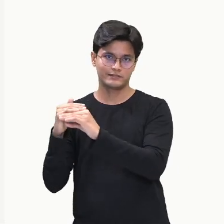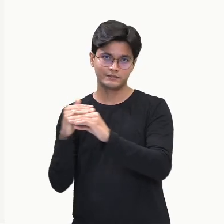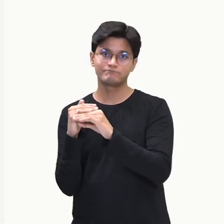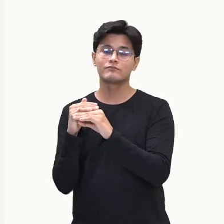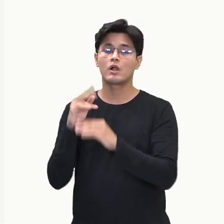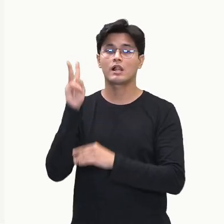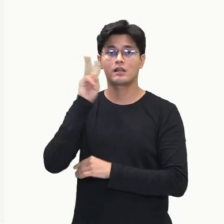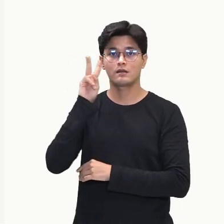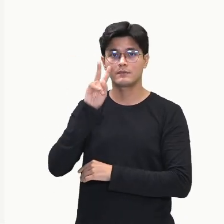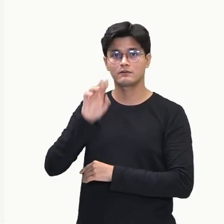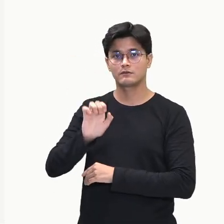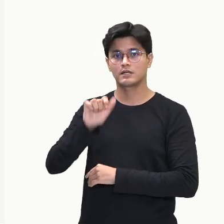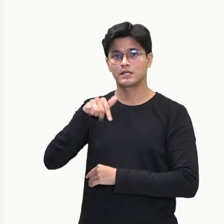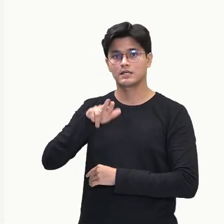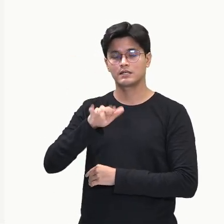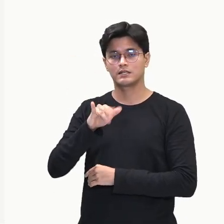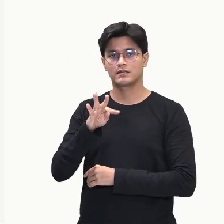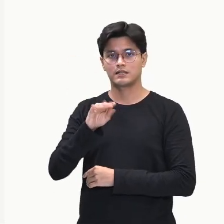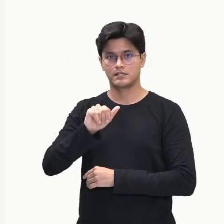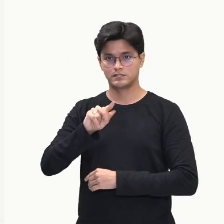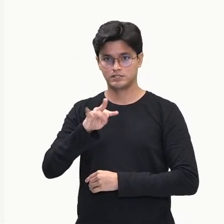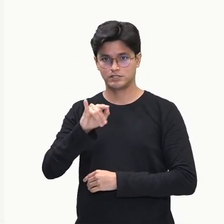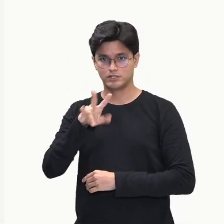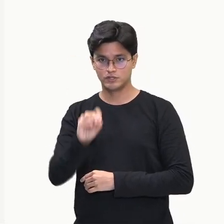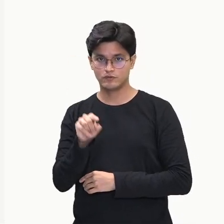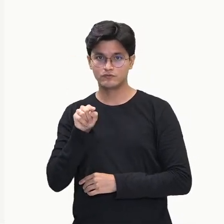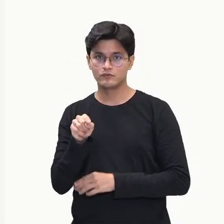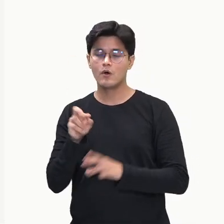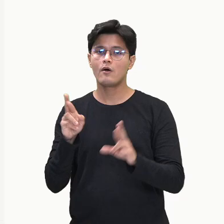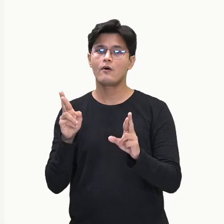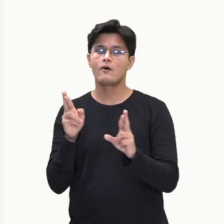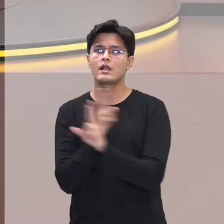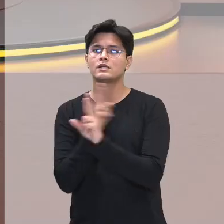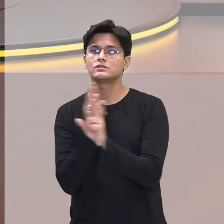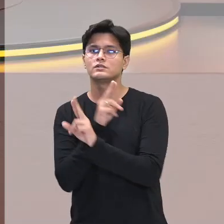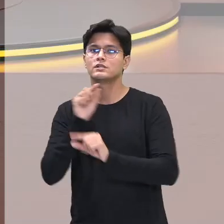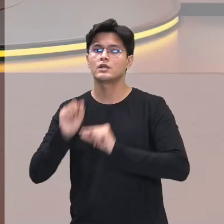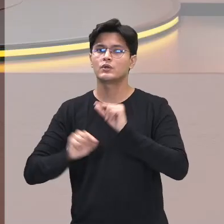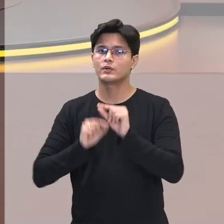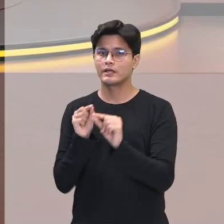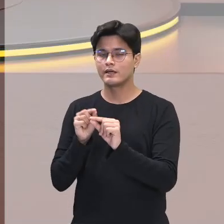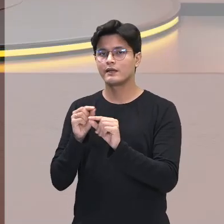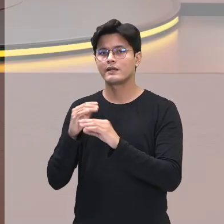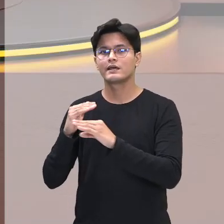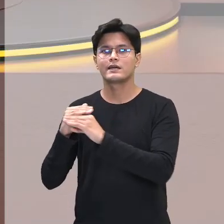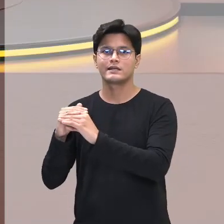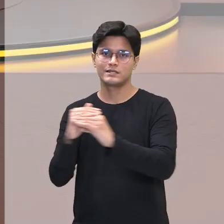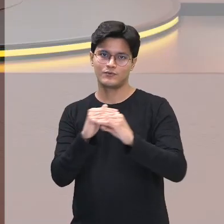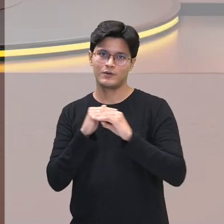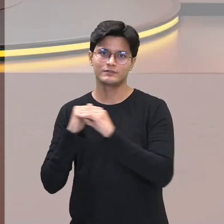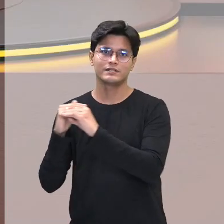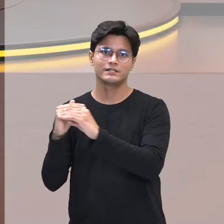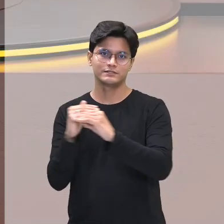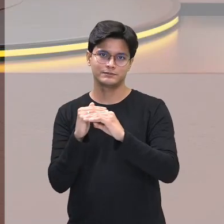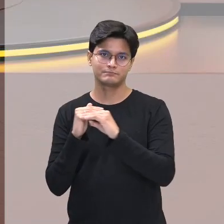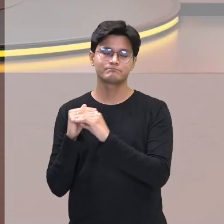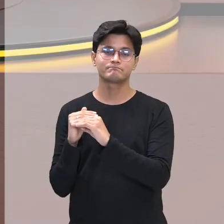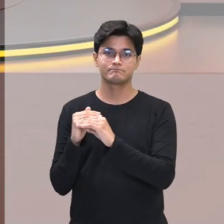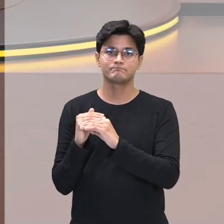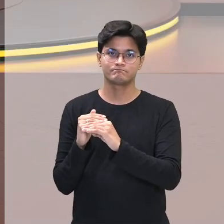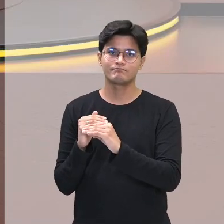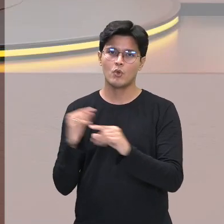essa palavra equitativo diz respeito aí à igualdade, não é isso? O que vem a ser o contrário